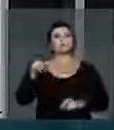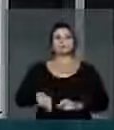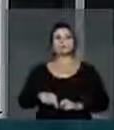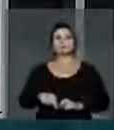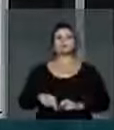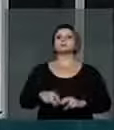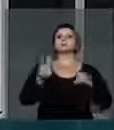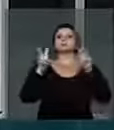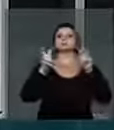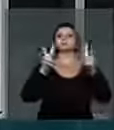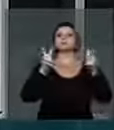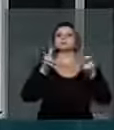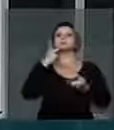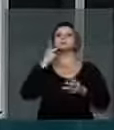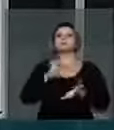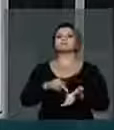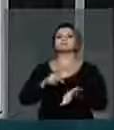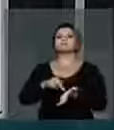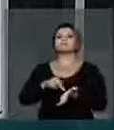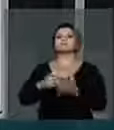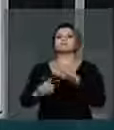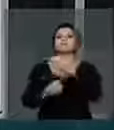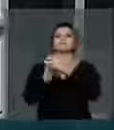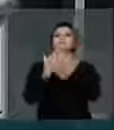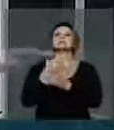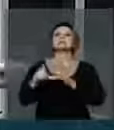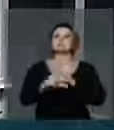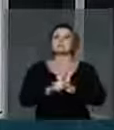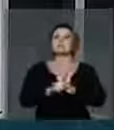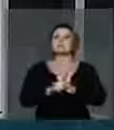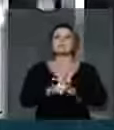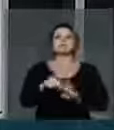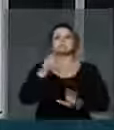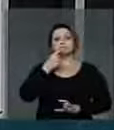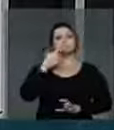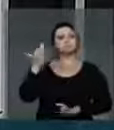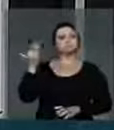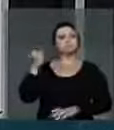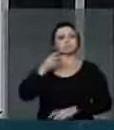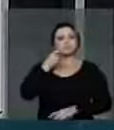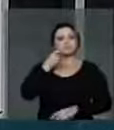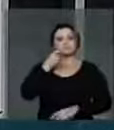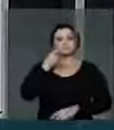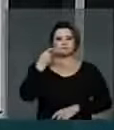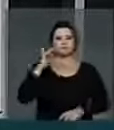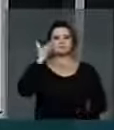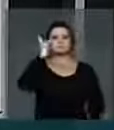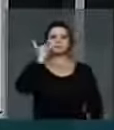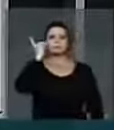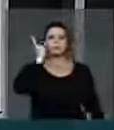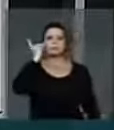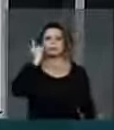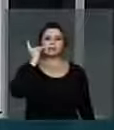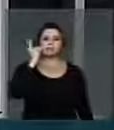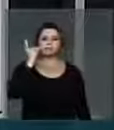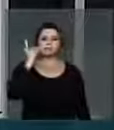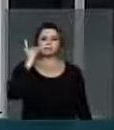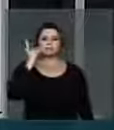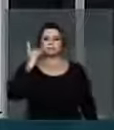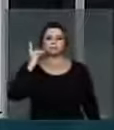dessa questão é realmente a iniciativa das leis. Nós falávamos há pouco que o deputado não cuida